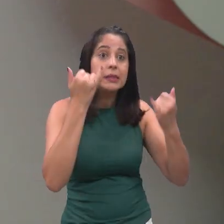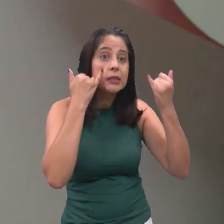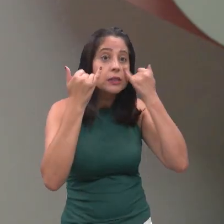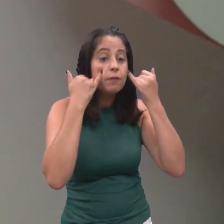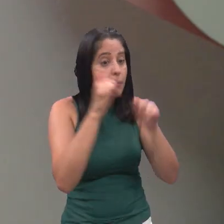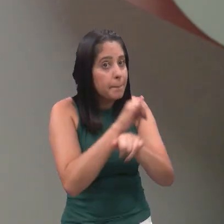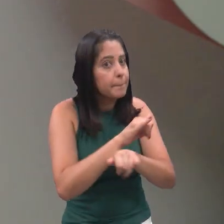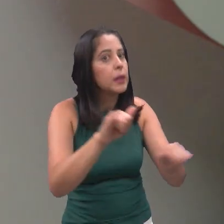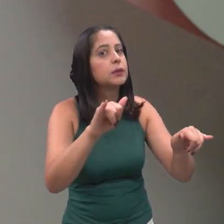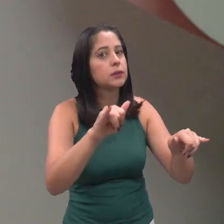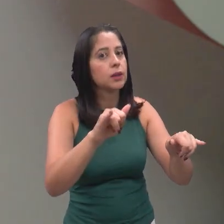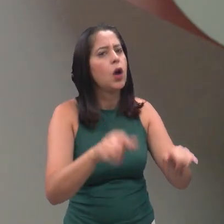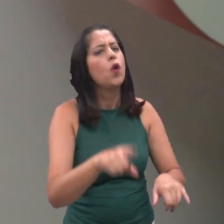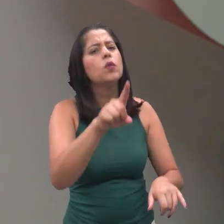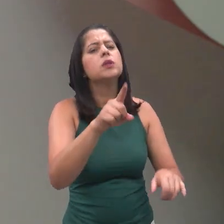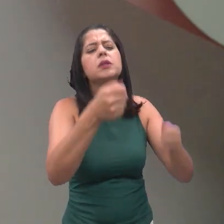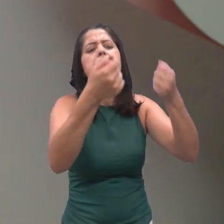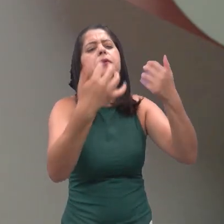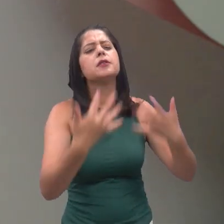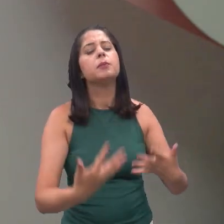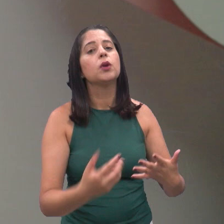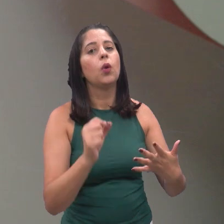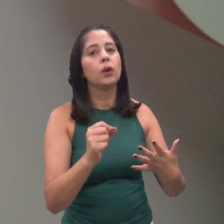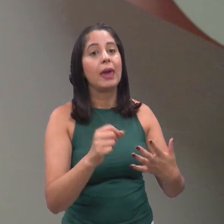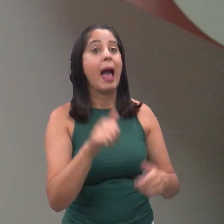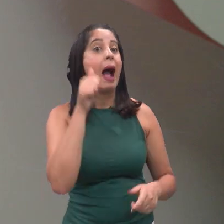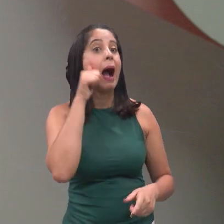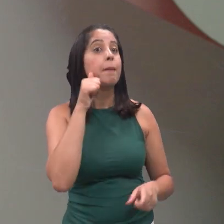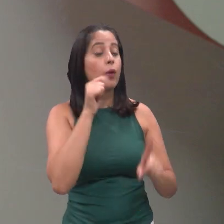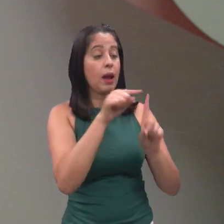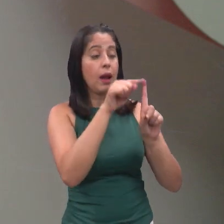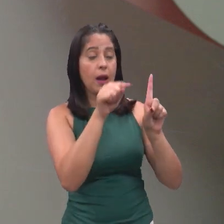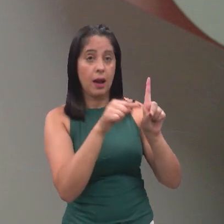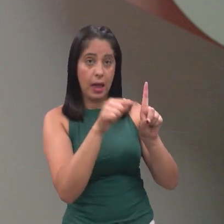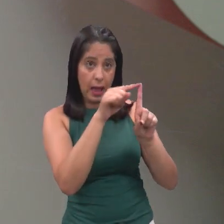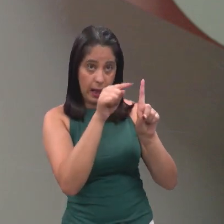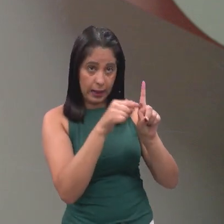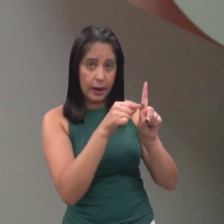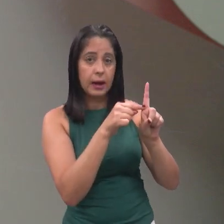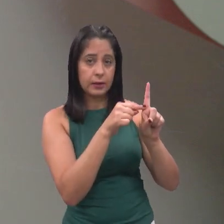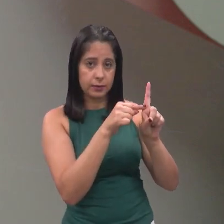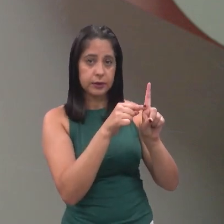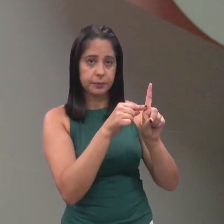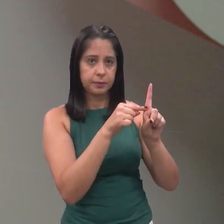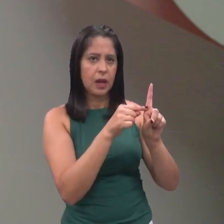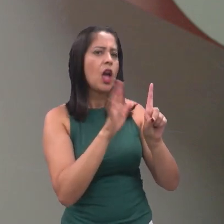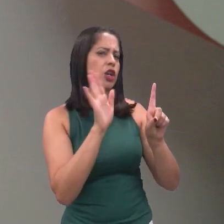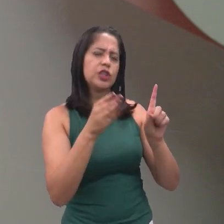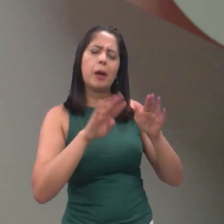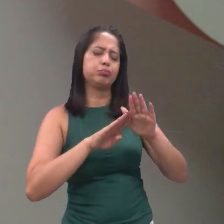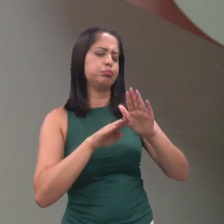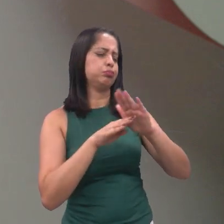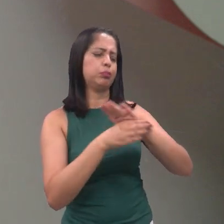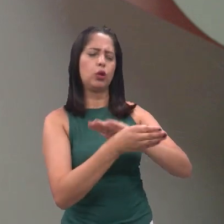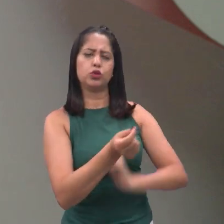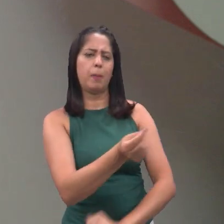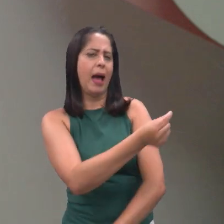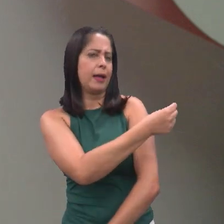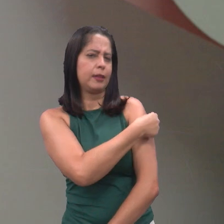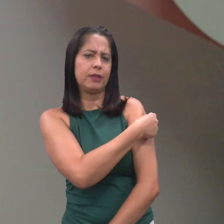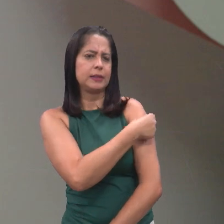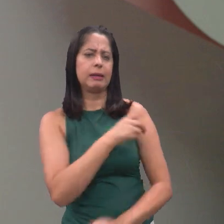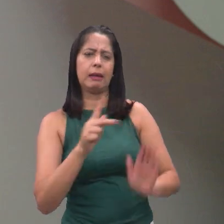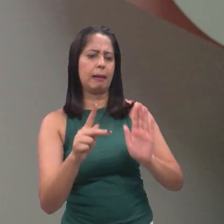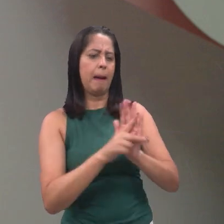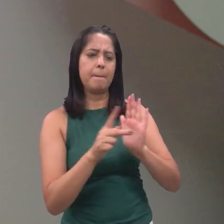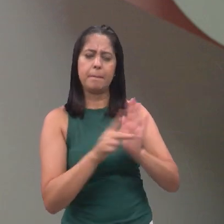bastidores, você comentou que quando a gestante ela já faz parte ali do calendário a vacina contra a coqueluche para proteger o bebezinho ainda